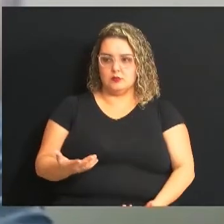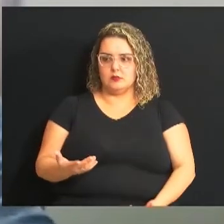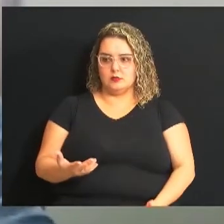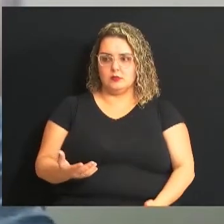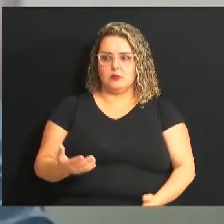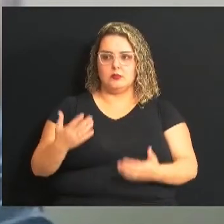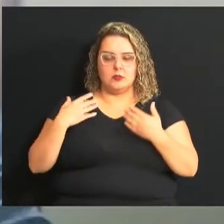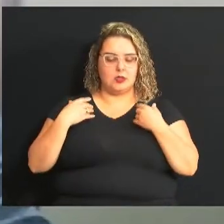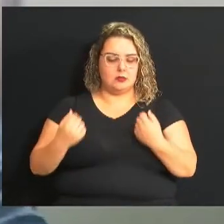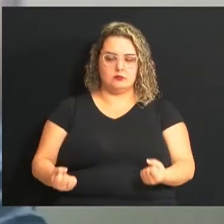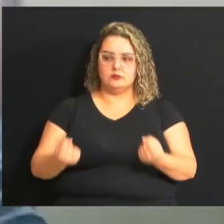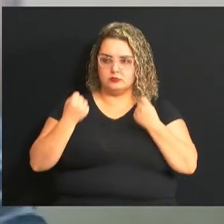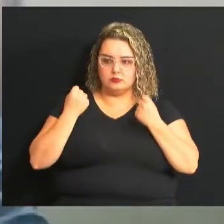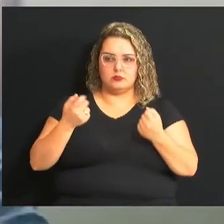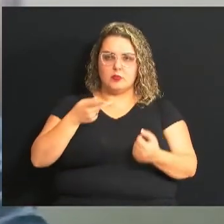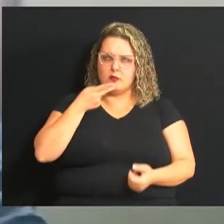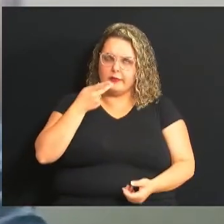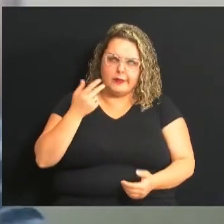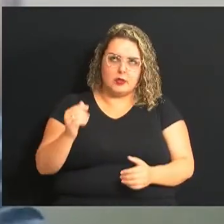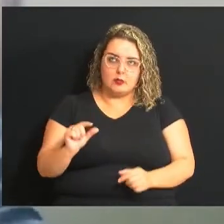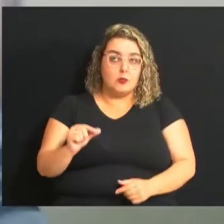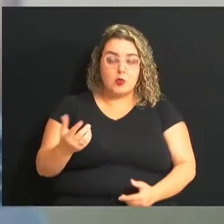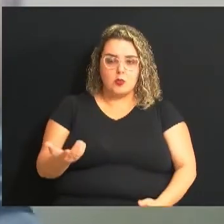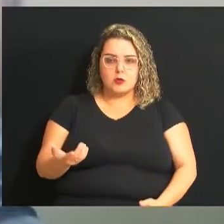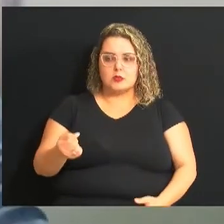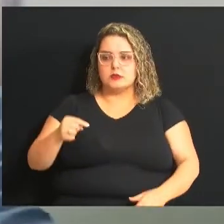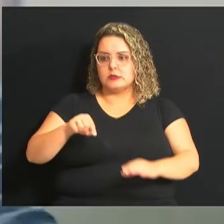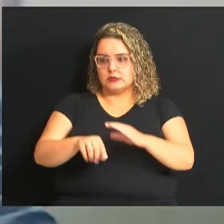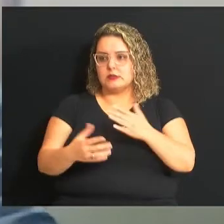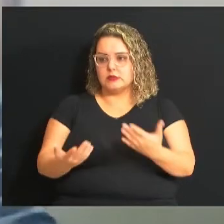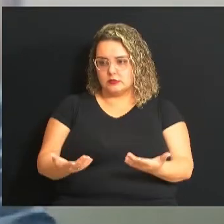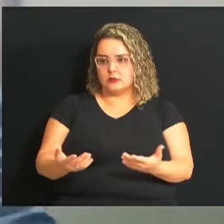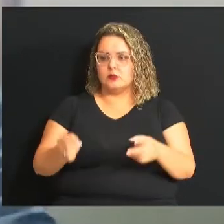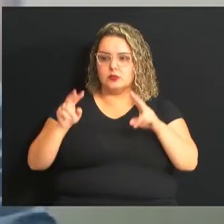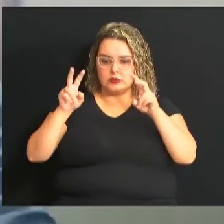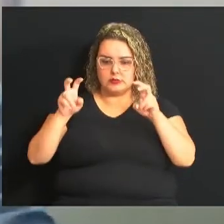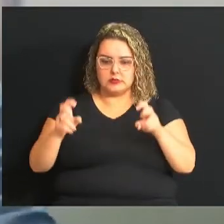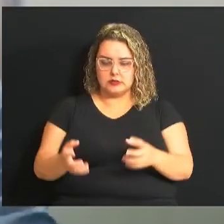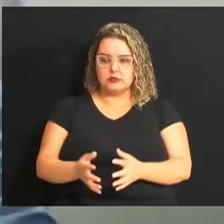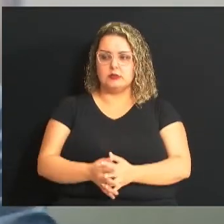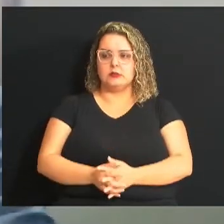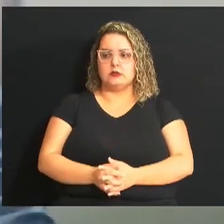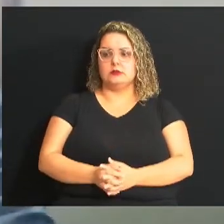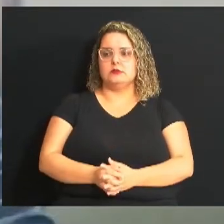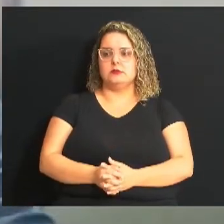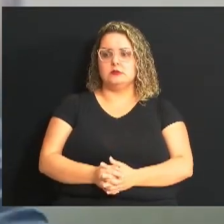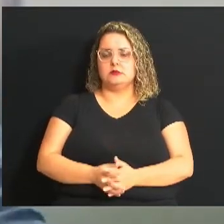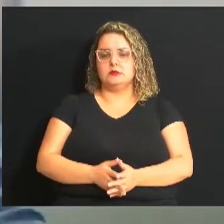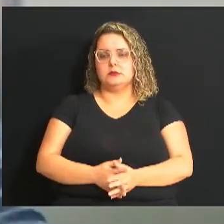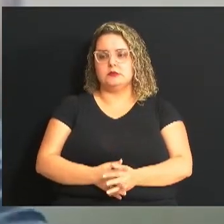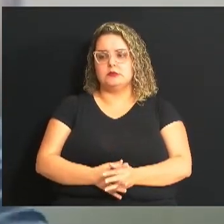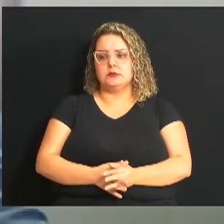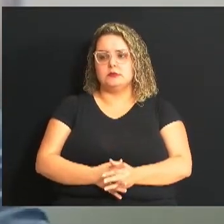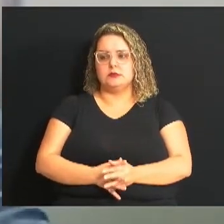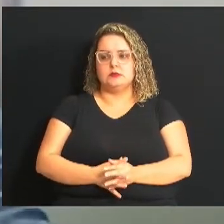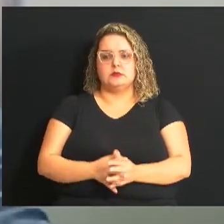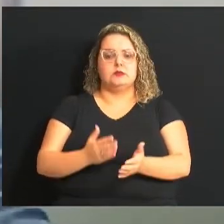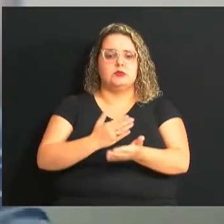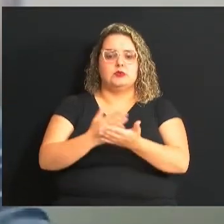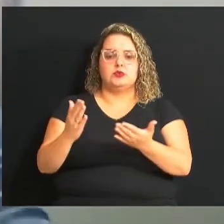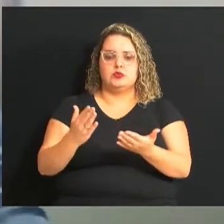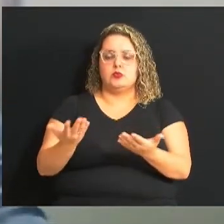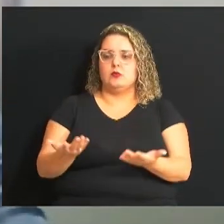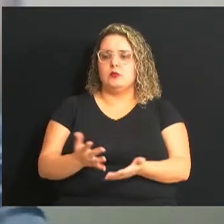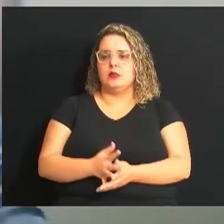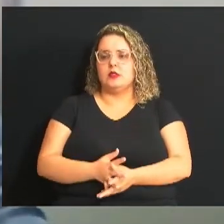e isso eu estou chutando baixo se a gente for muito a fundo com relação a esse tema. Mas certamente, logo de cara, ele sente muito